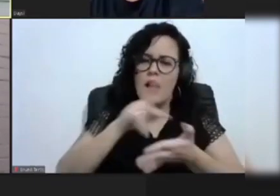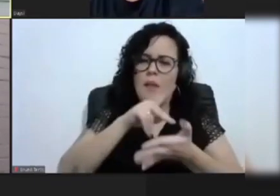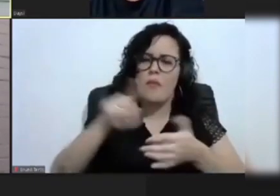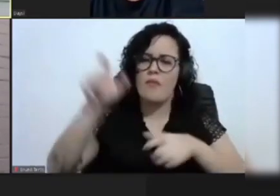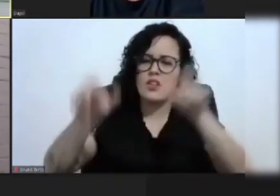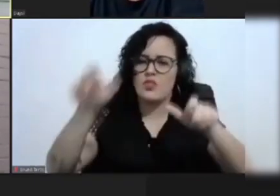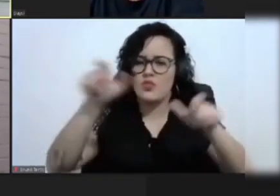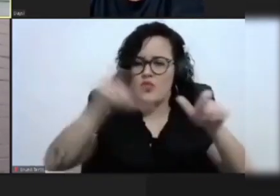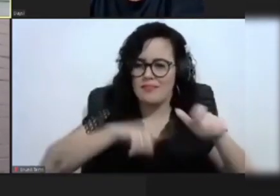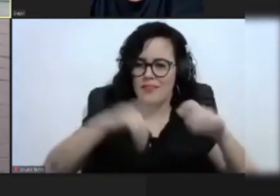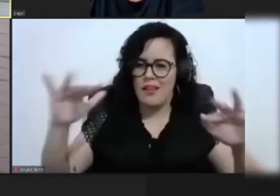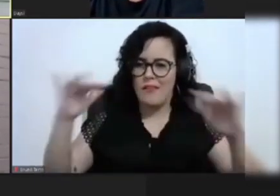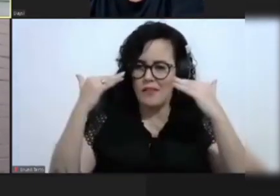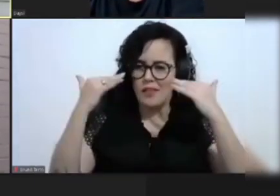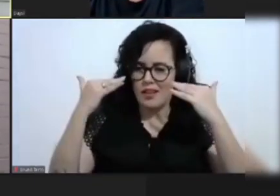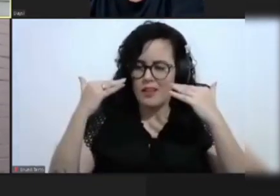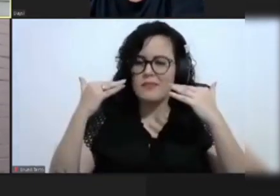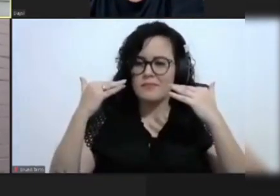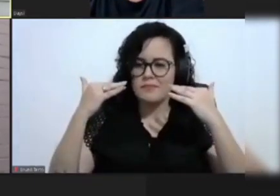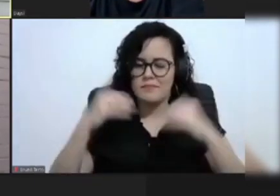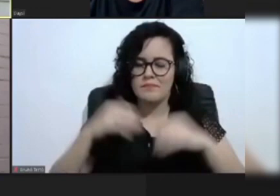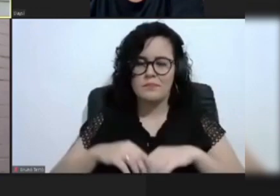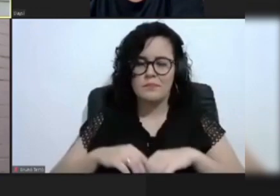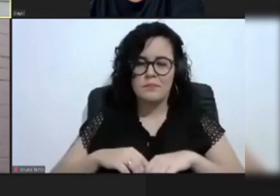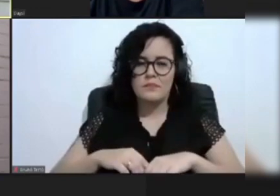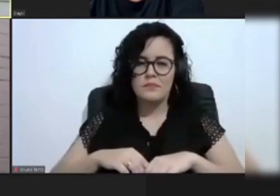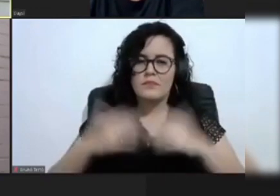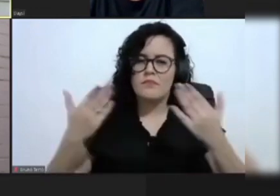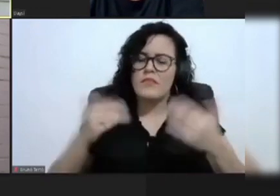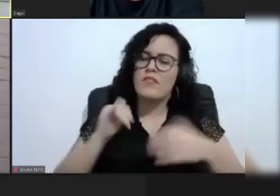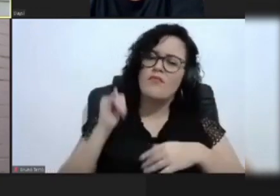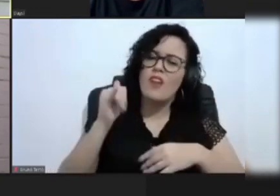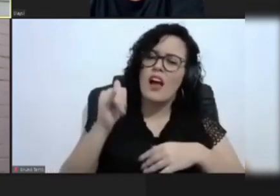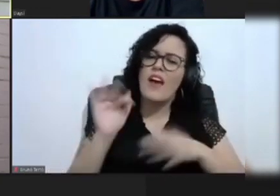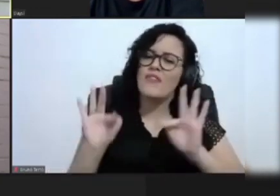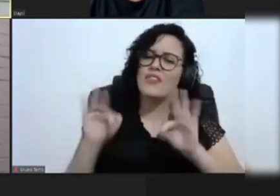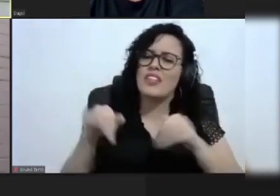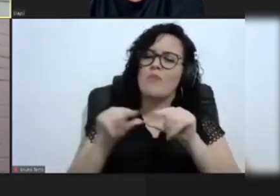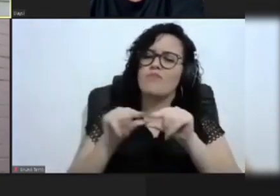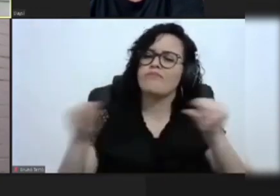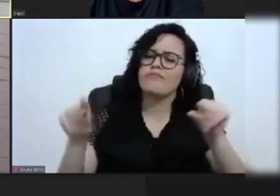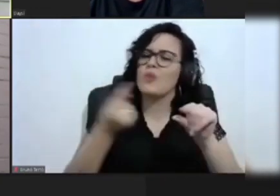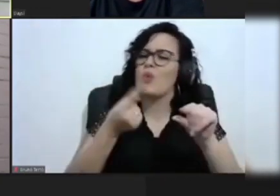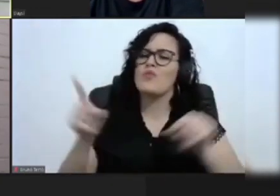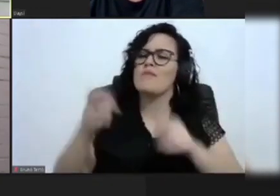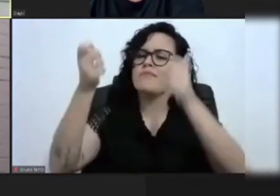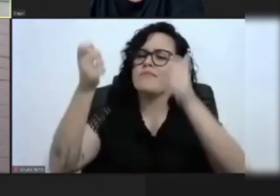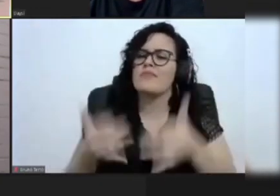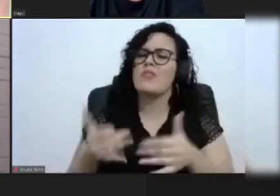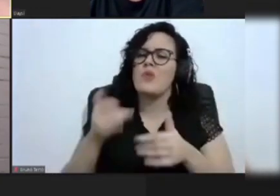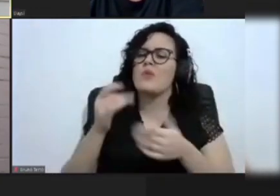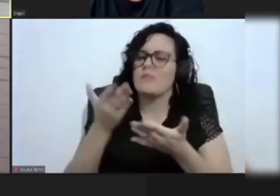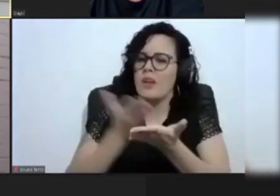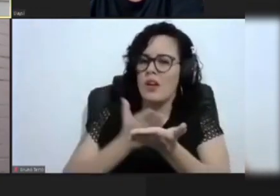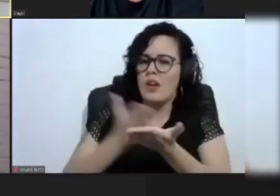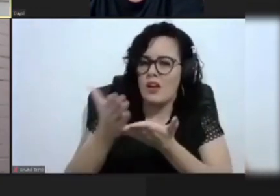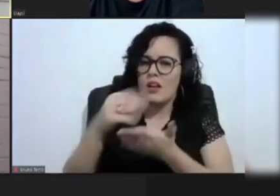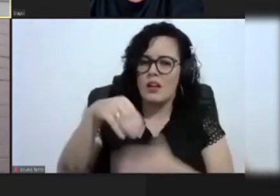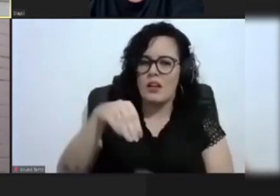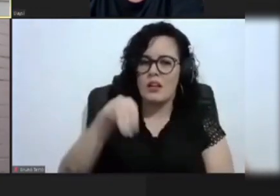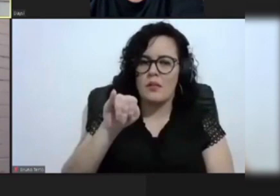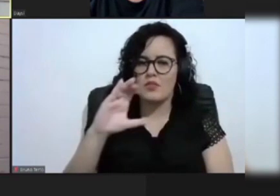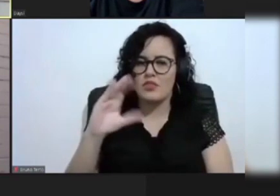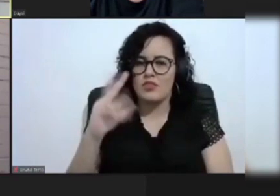aqui assistindo vocês, uma mensagem final. Então, começando pela